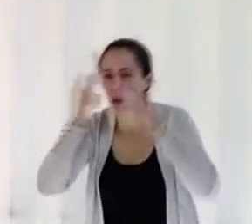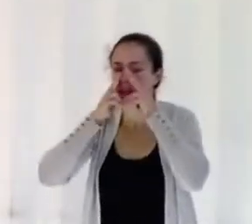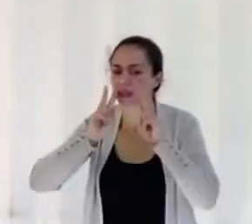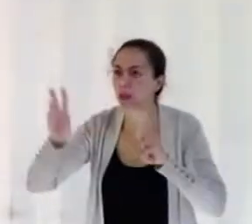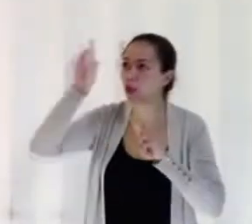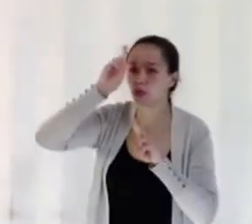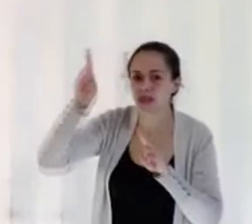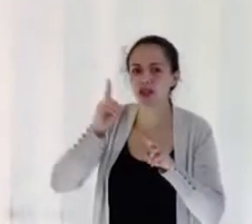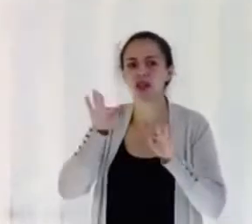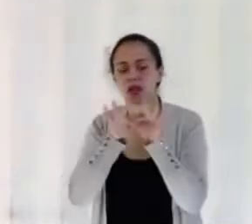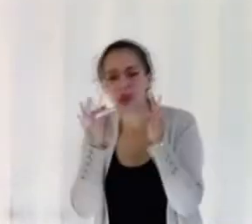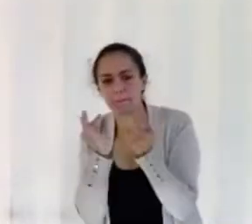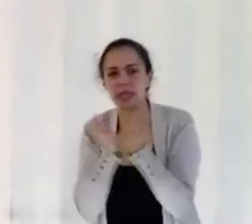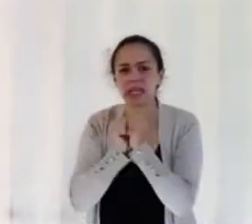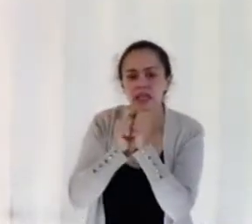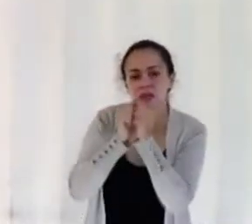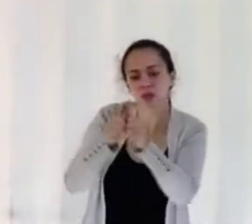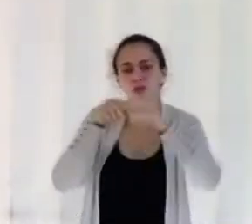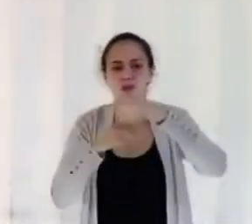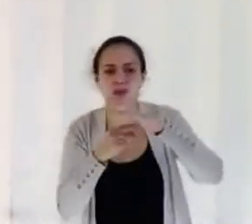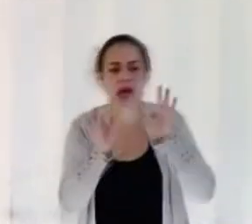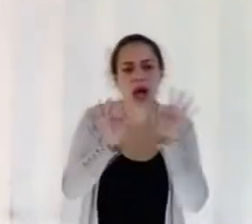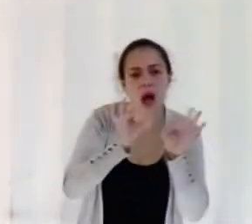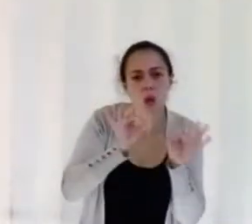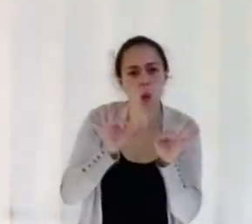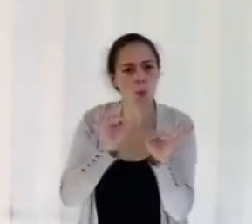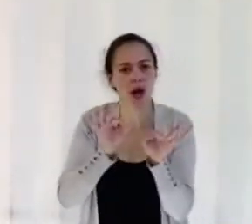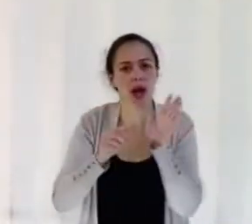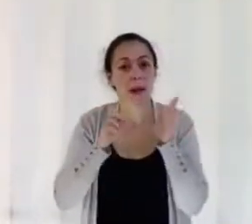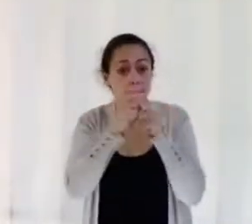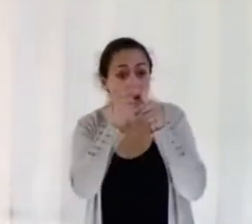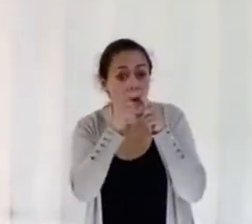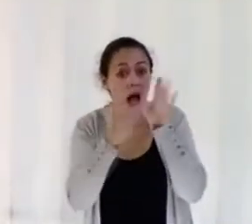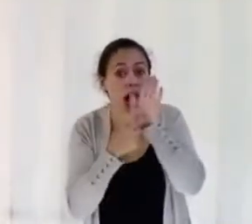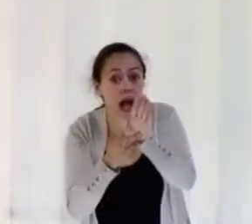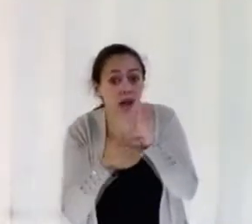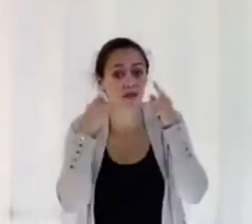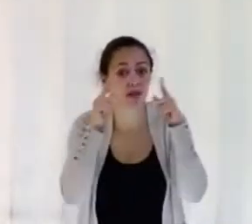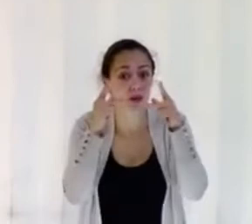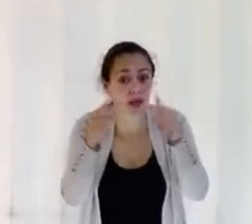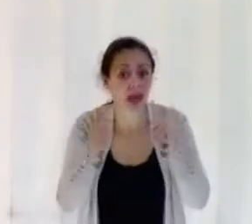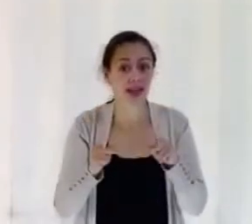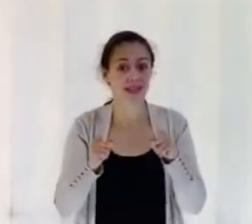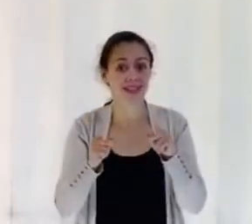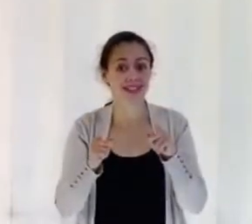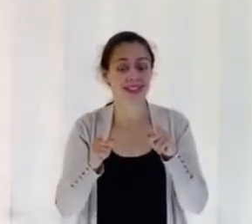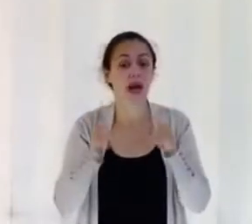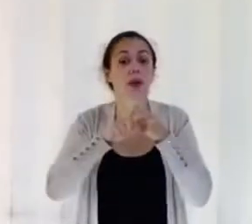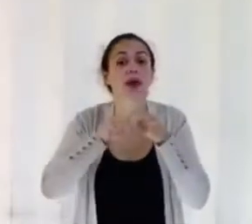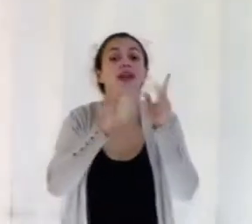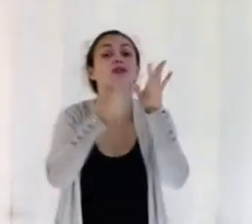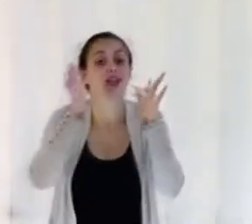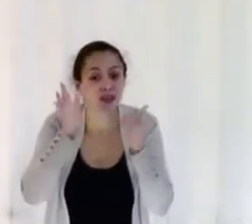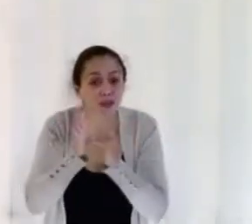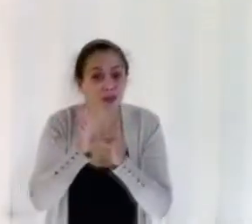seja, ontem, passado, hoje, presente e o mesmo será para sempre futuro. Esse pastor, esse Supremo Pastor, ele